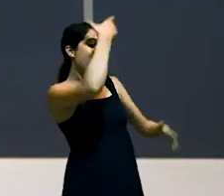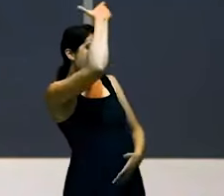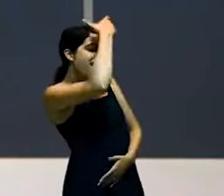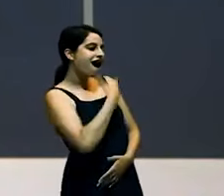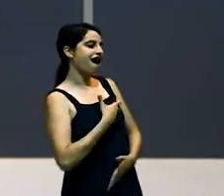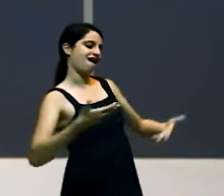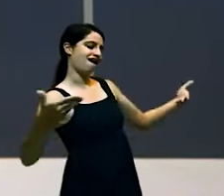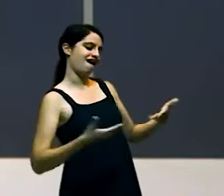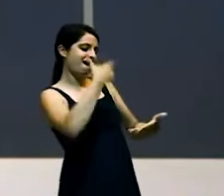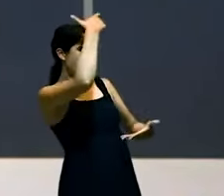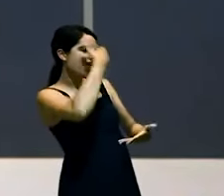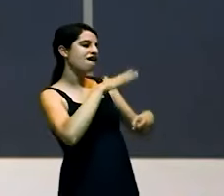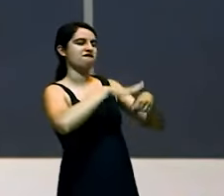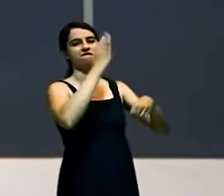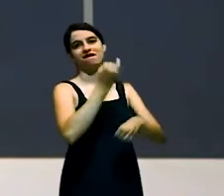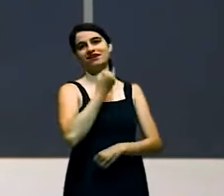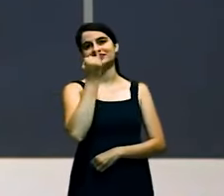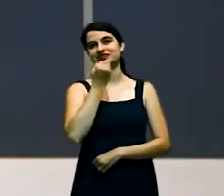a prioridade aqui.